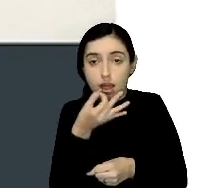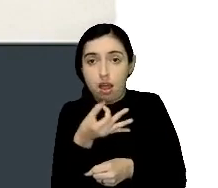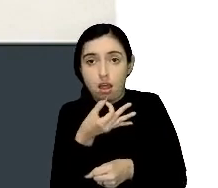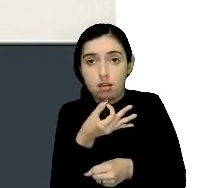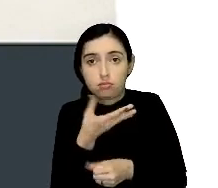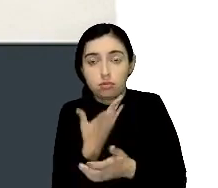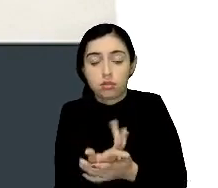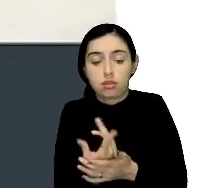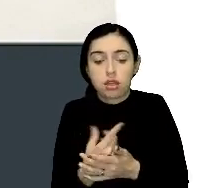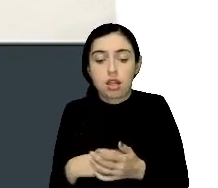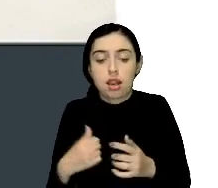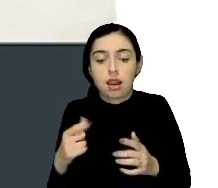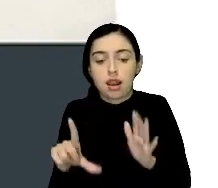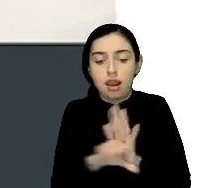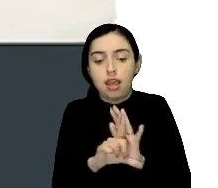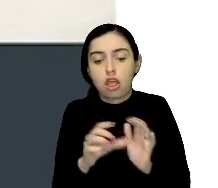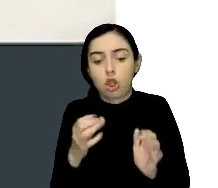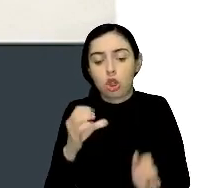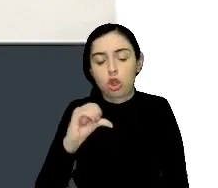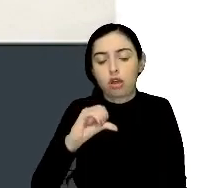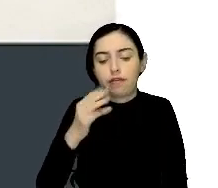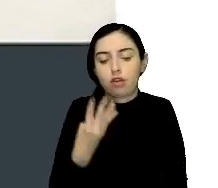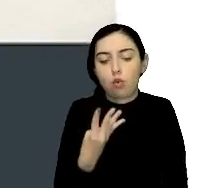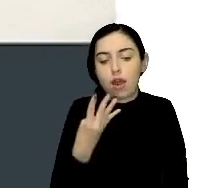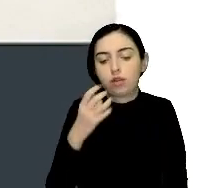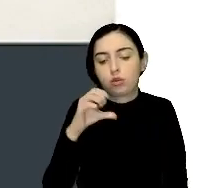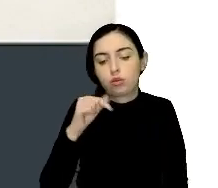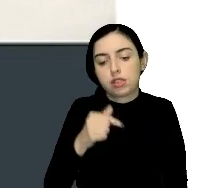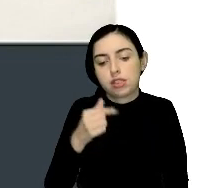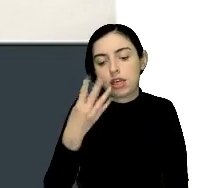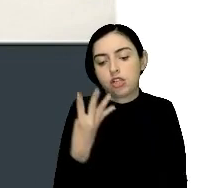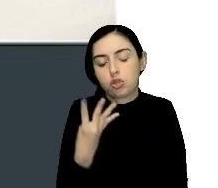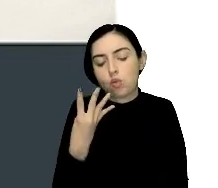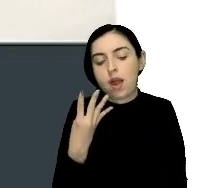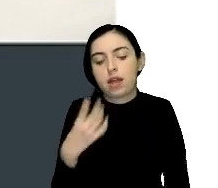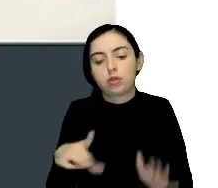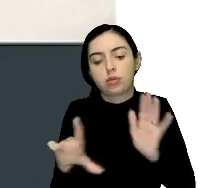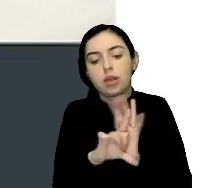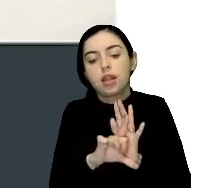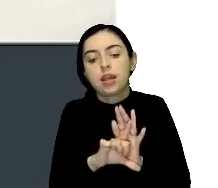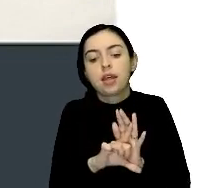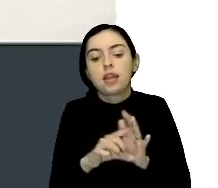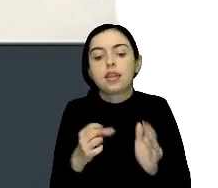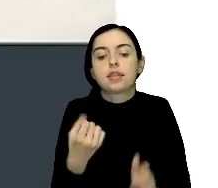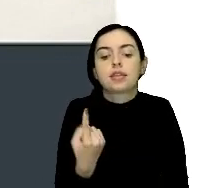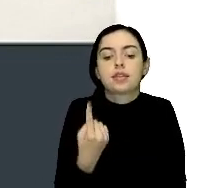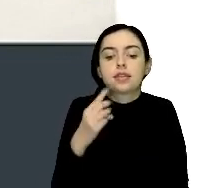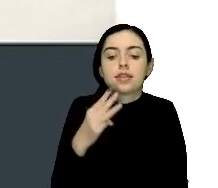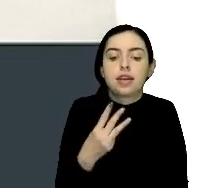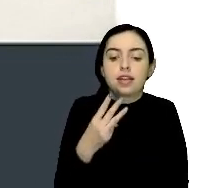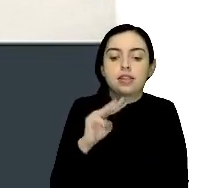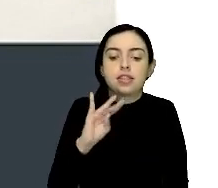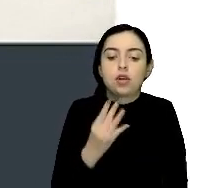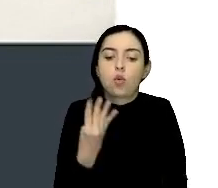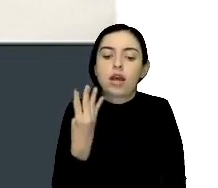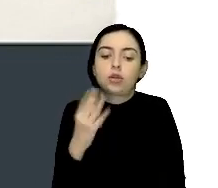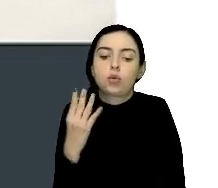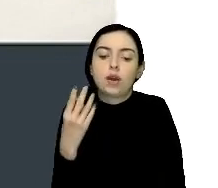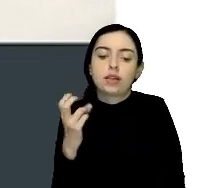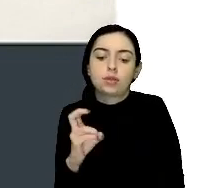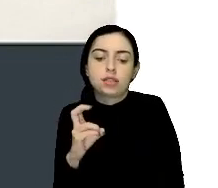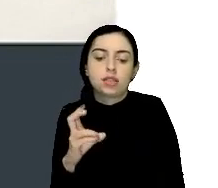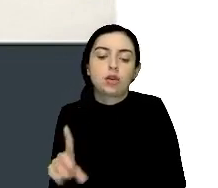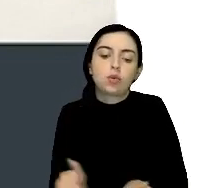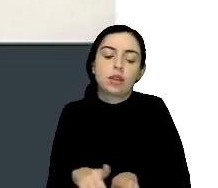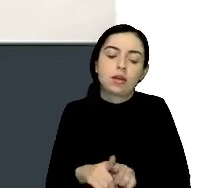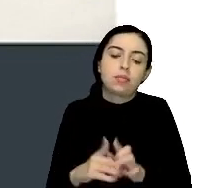a Lei 9474, ela cita a Lei 13445 e ela cita o decreto.